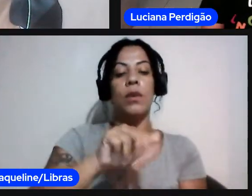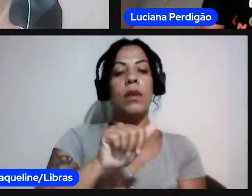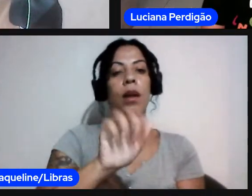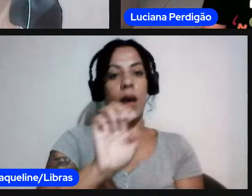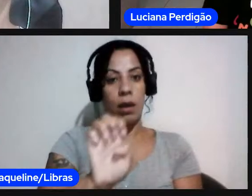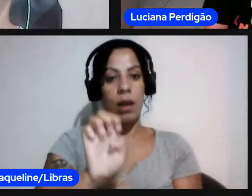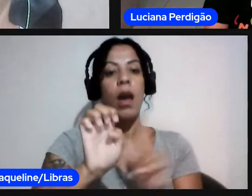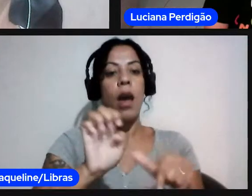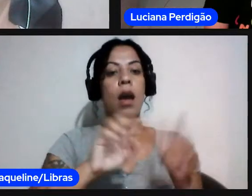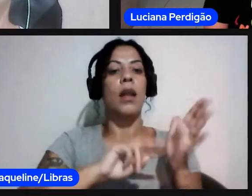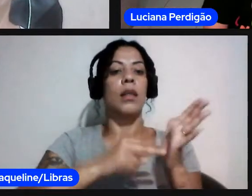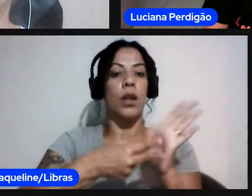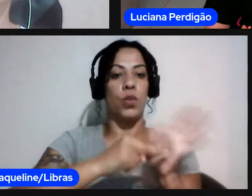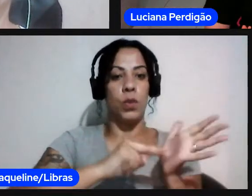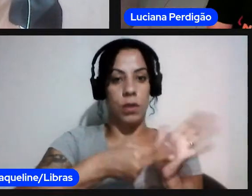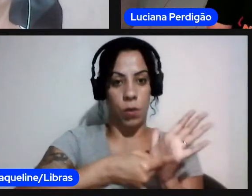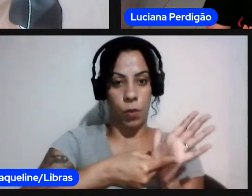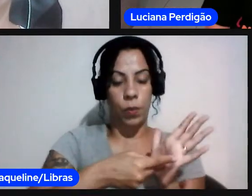de tradução.